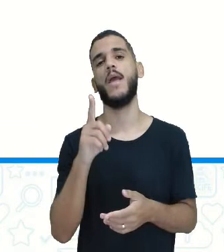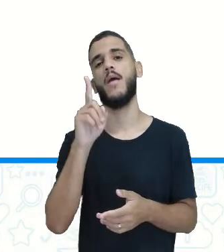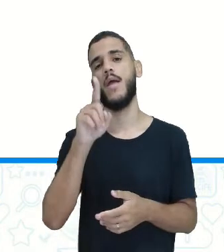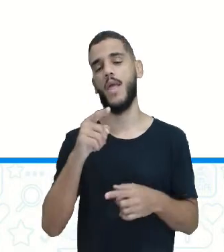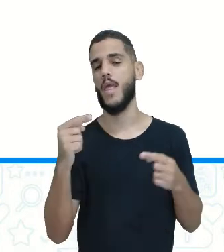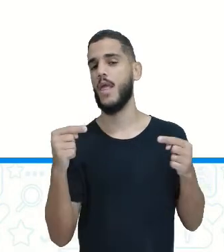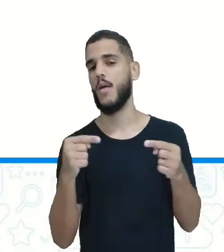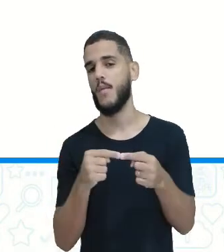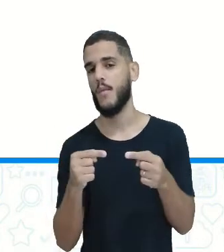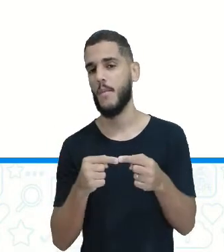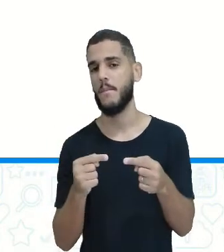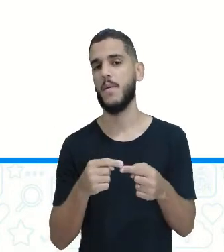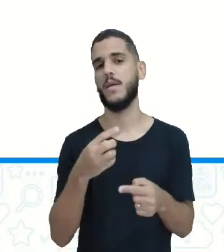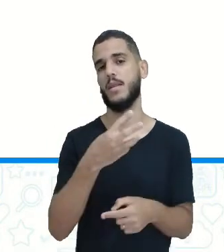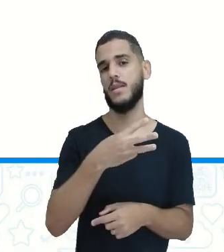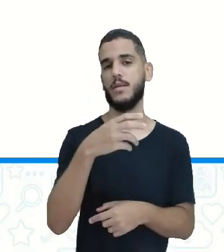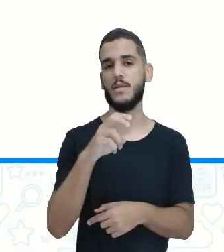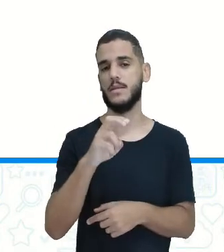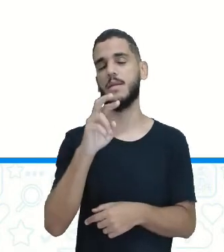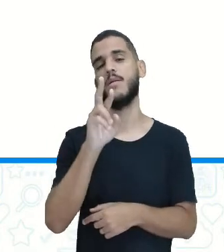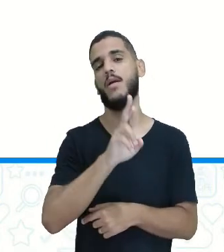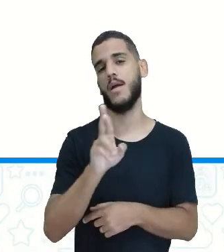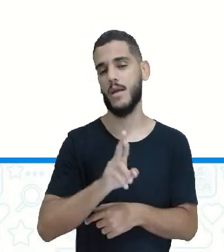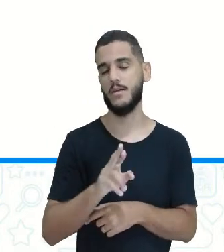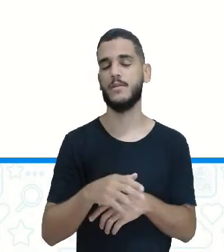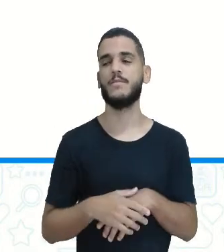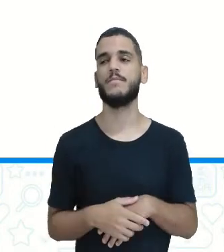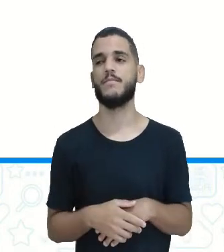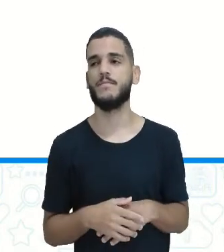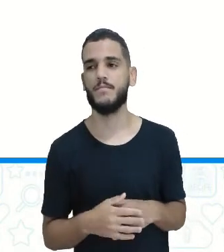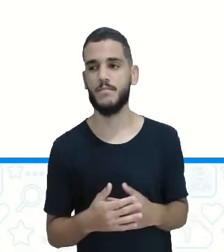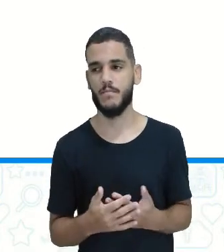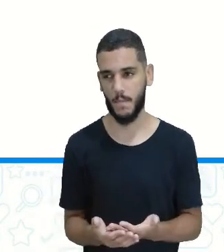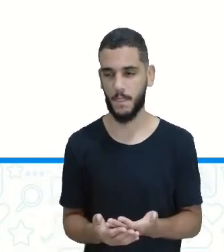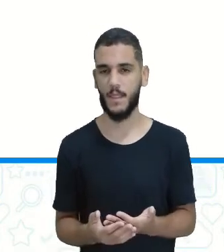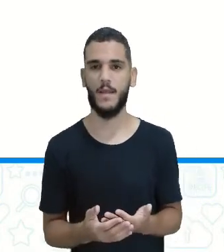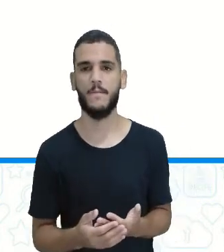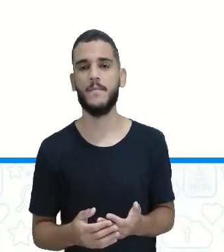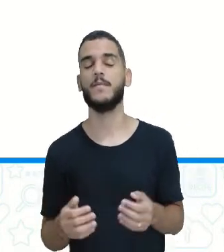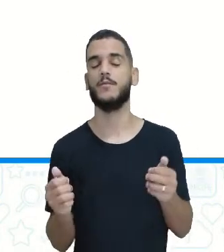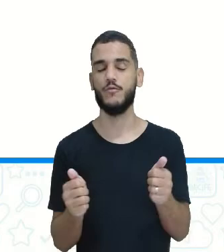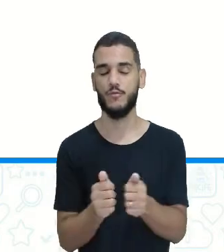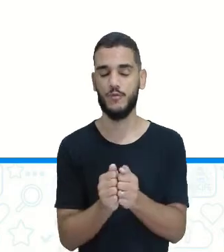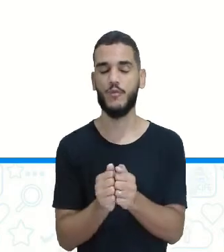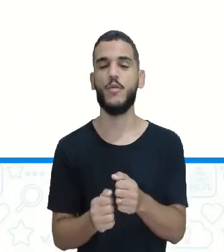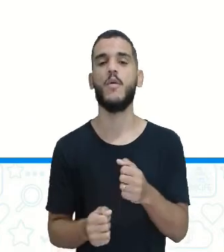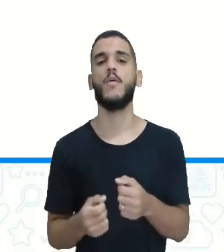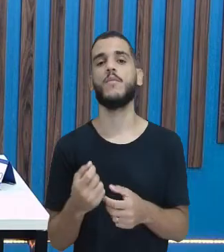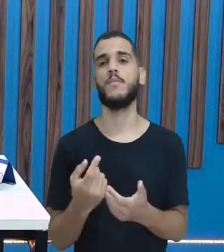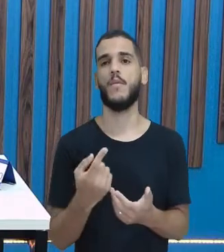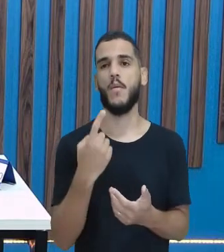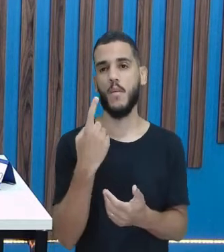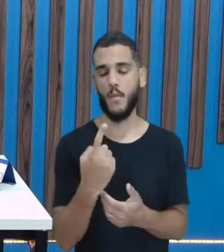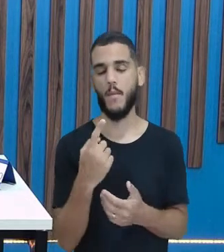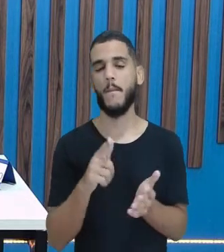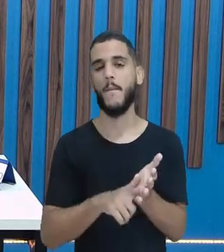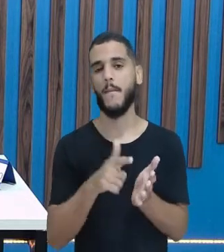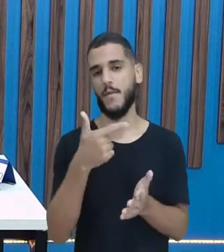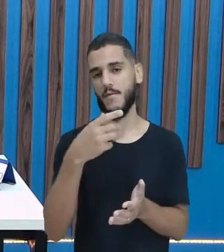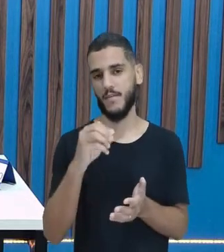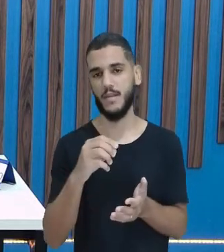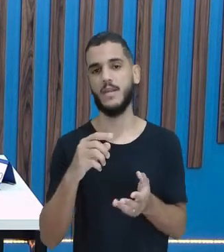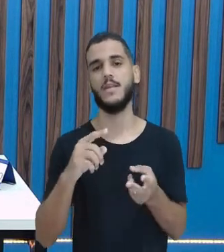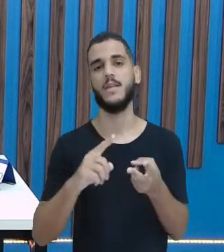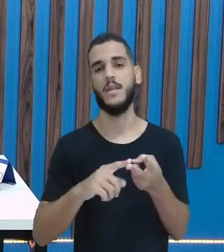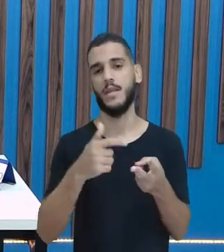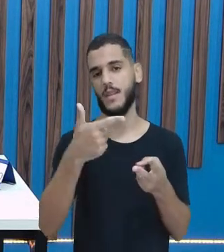R$ 35. O robô custa R$ 35. Com uma cédula de 20, uma cédula de 10 e uma cédula